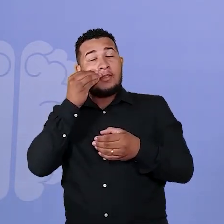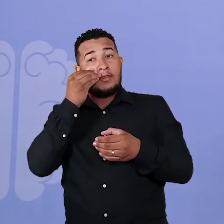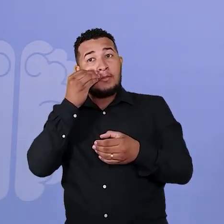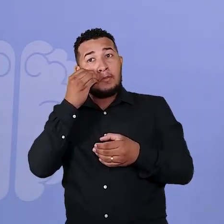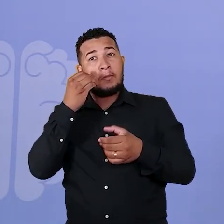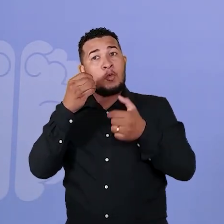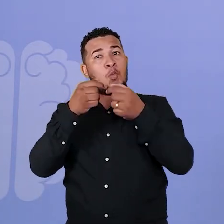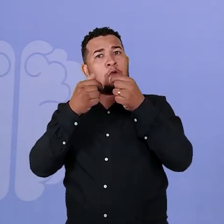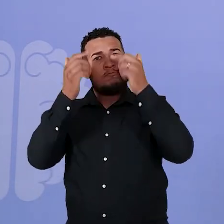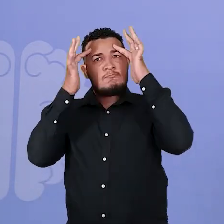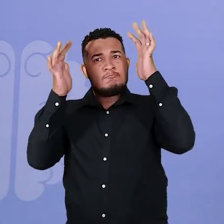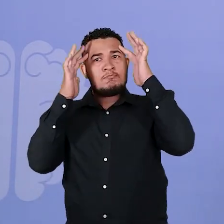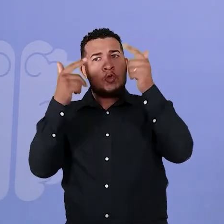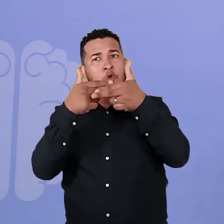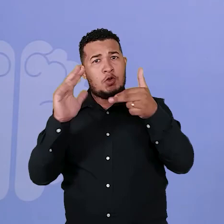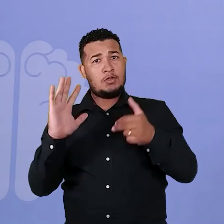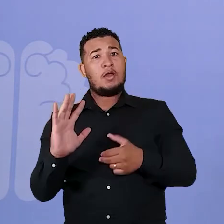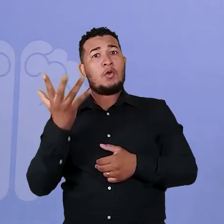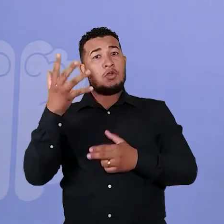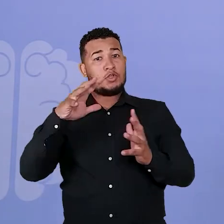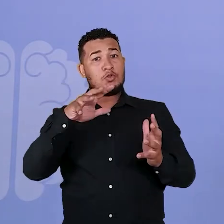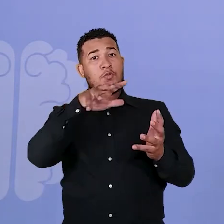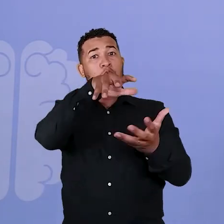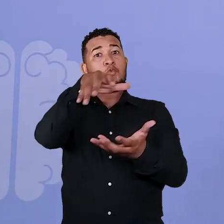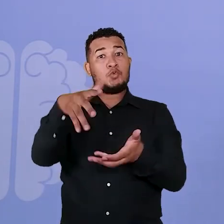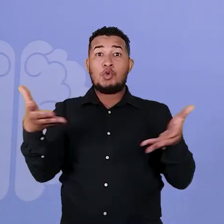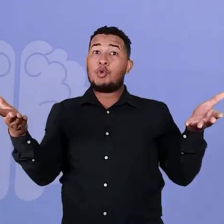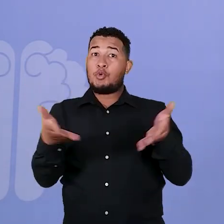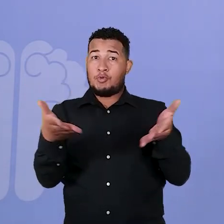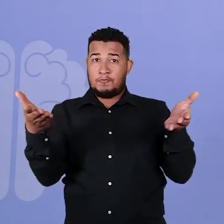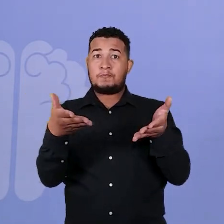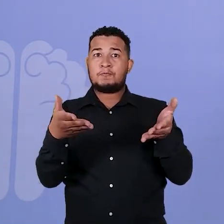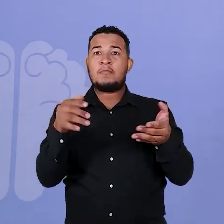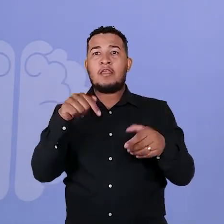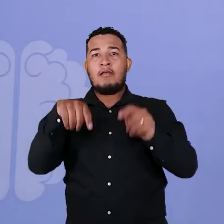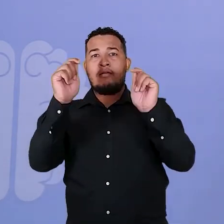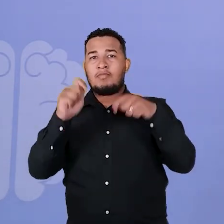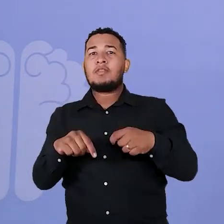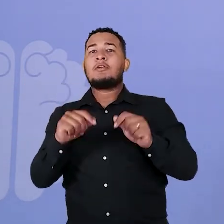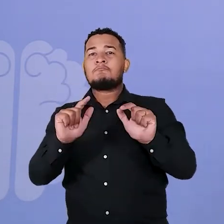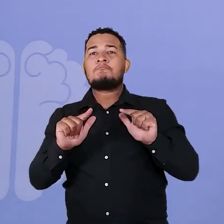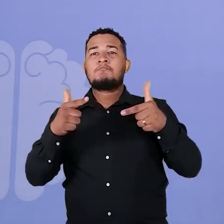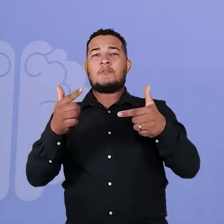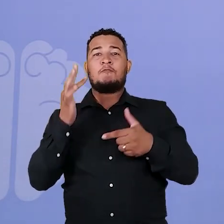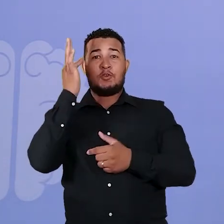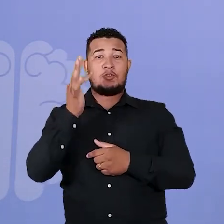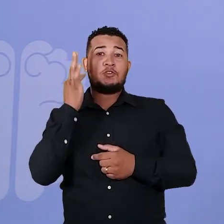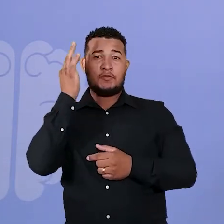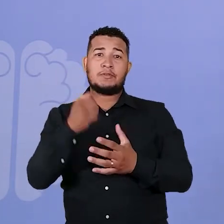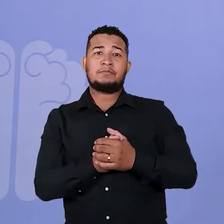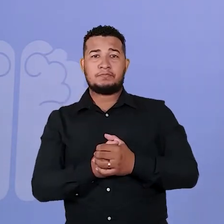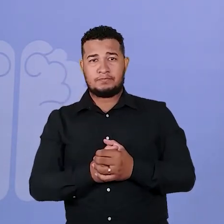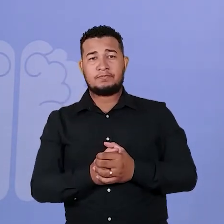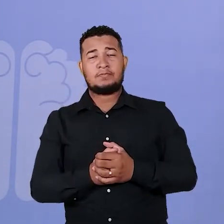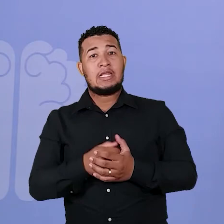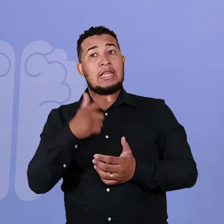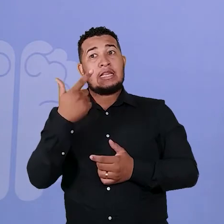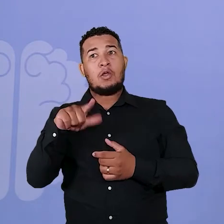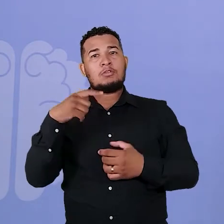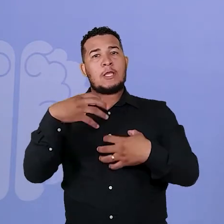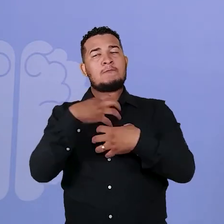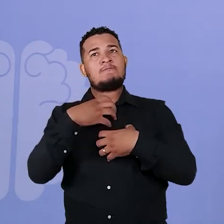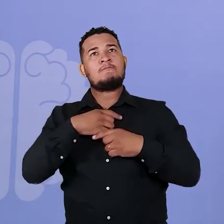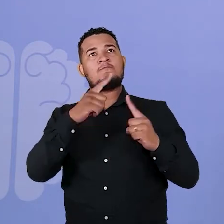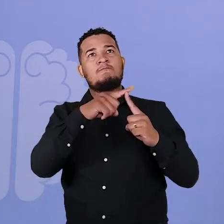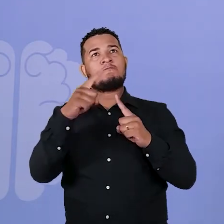tentem parar para pensar nas coisas que estão acontecendo no mundo agora. É assim que a gente faz filosofia.